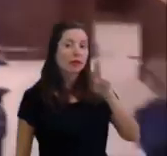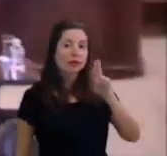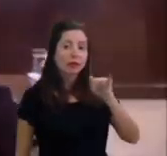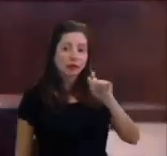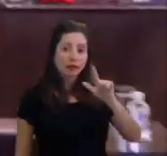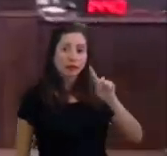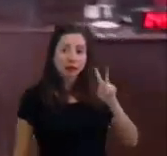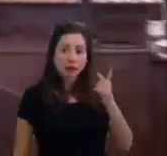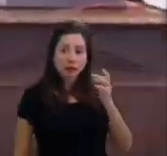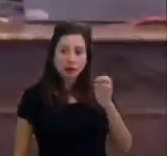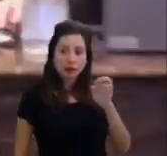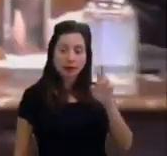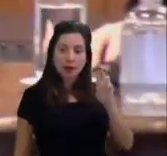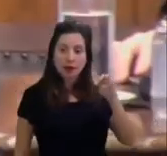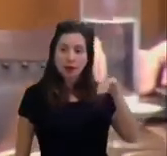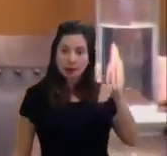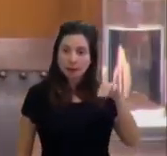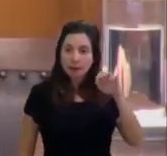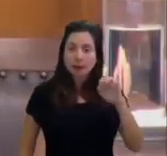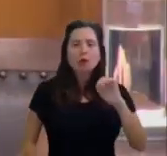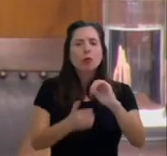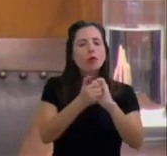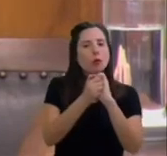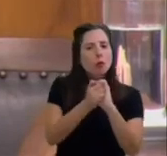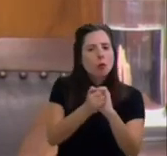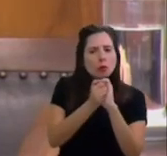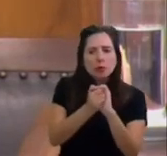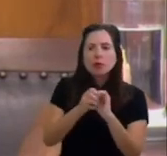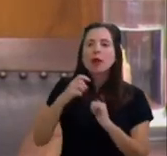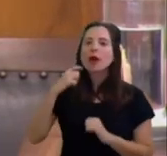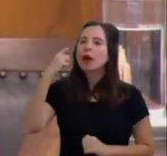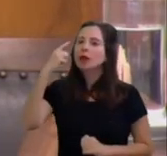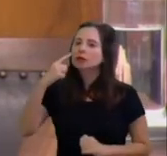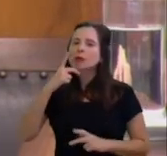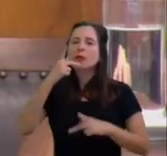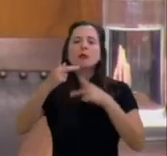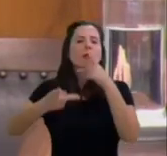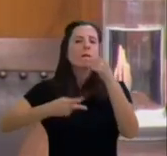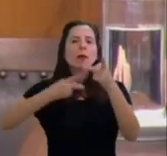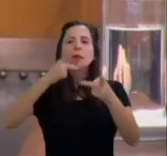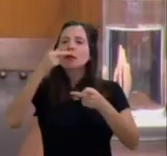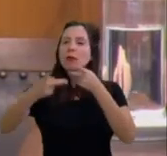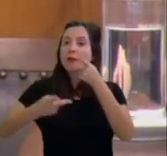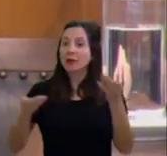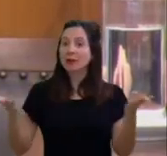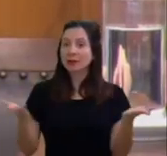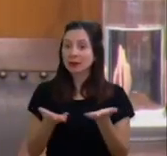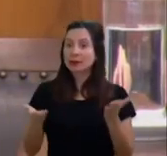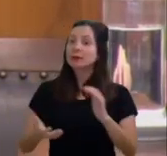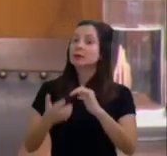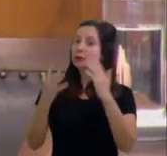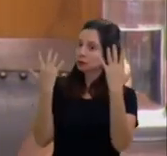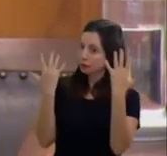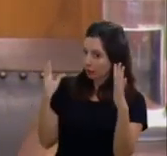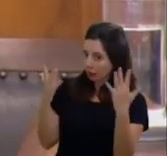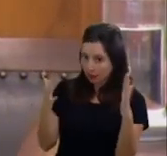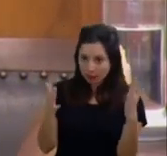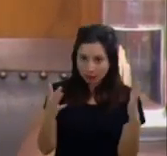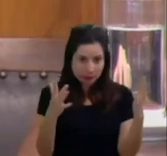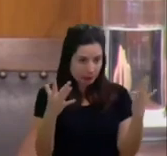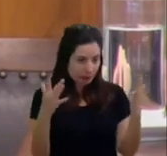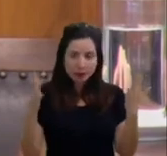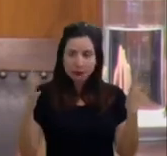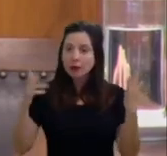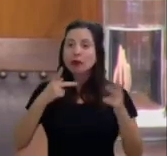Rodrigo Sade. Meu cumprimento também aos ilustres advogados que falaram da tribuna no dia de hoje. Parabenizo os doutores pelas suas